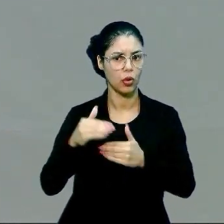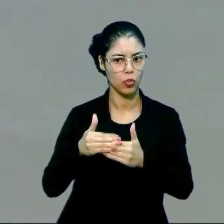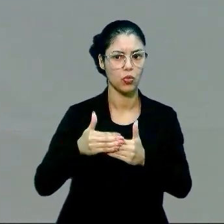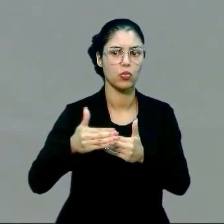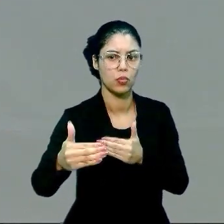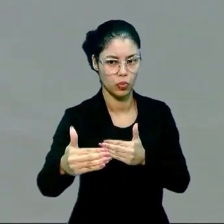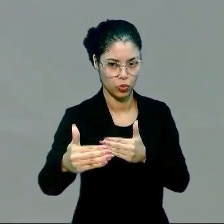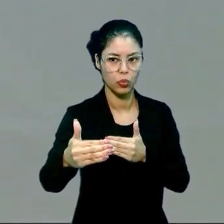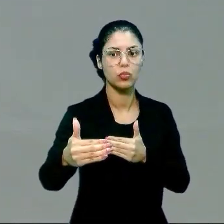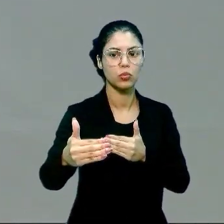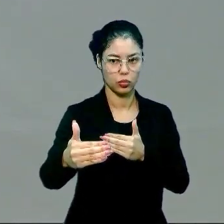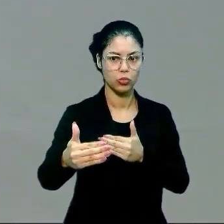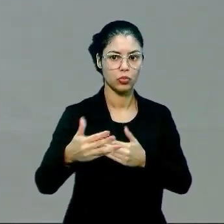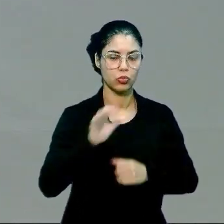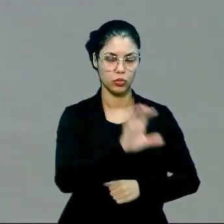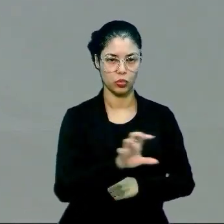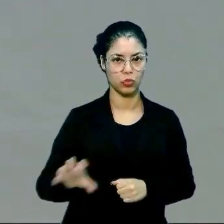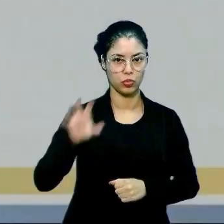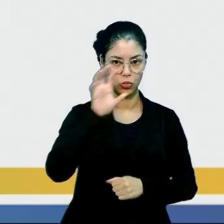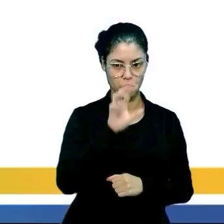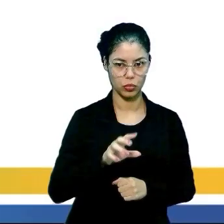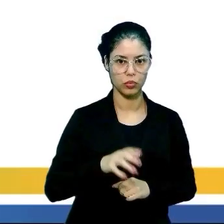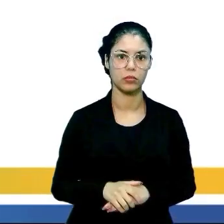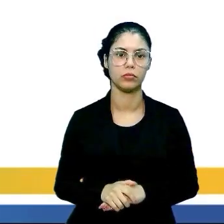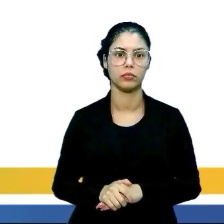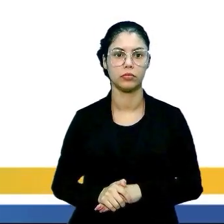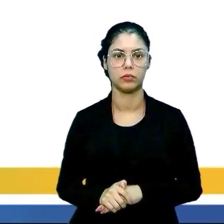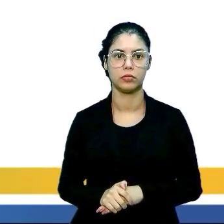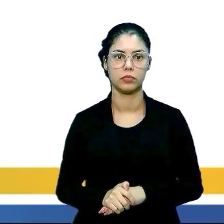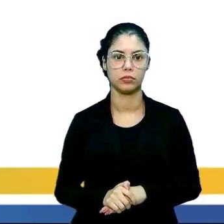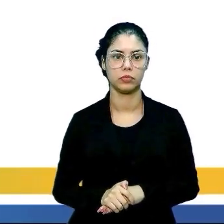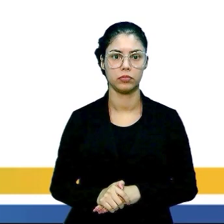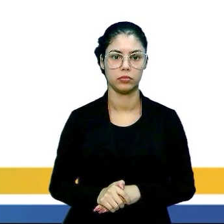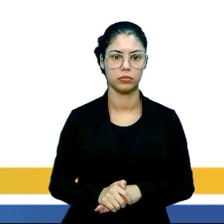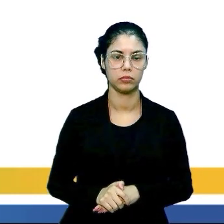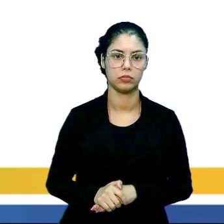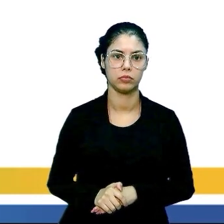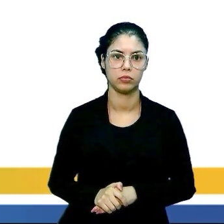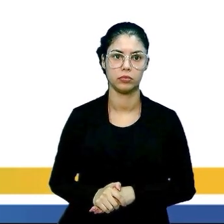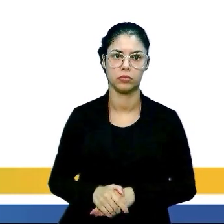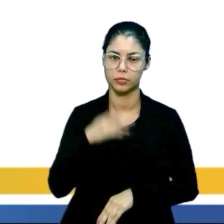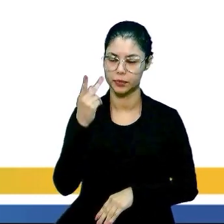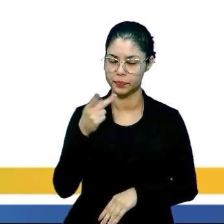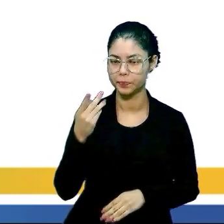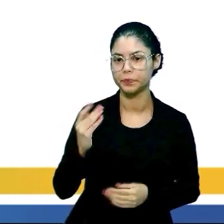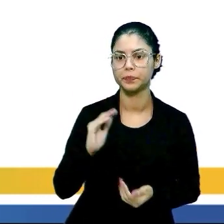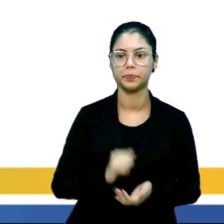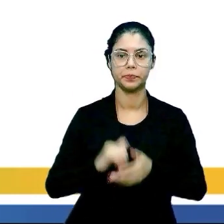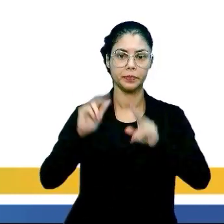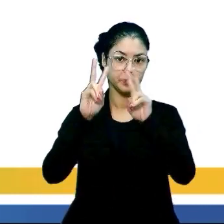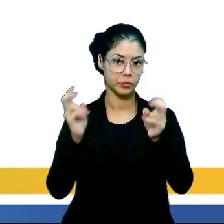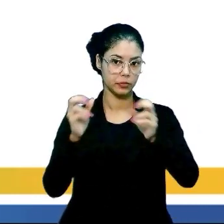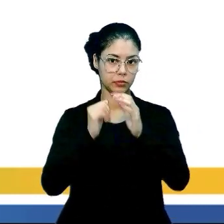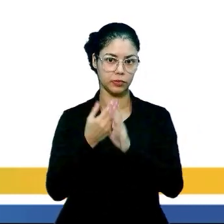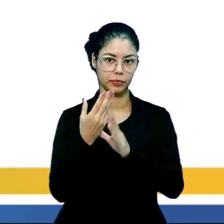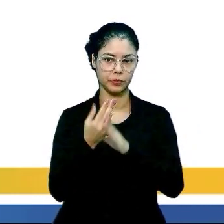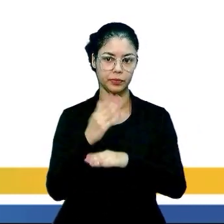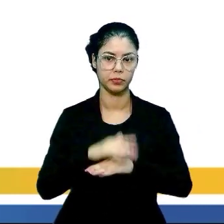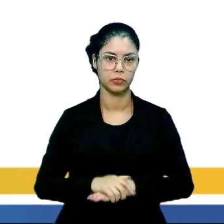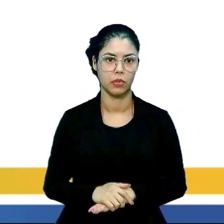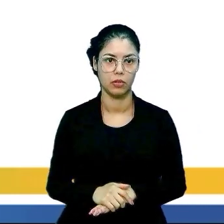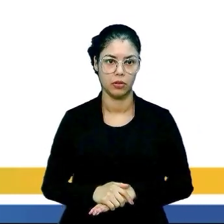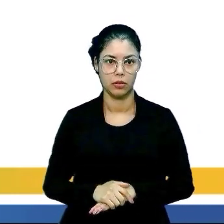a barreira ali da região, tá? Então, eu tenho aqui algumas falas aí acerca dessa